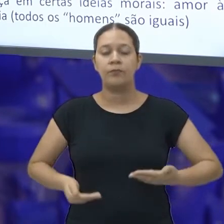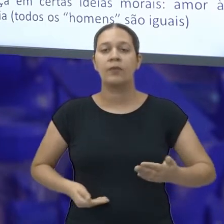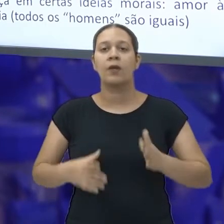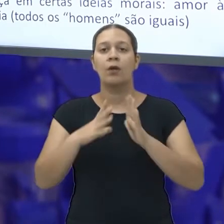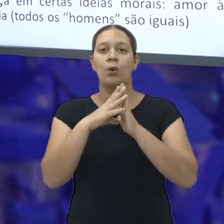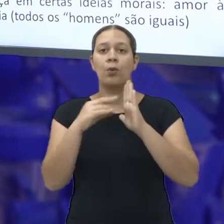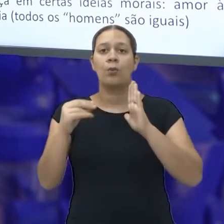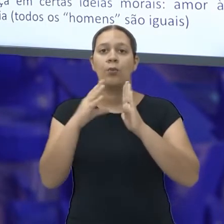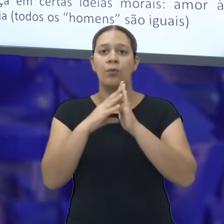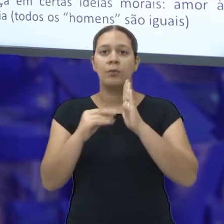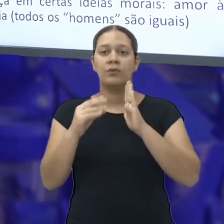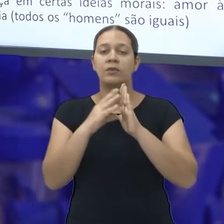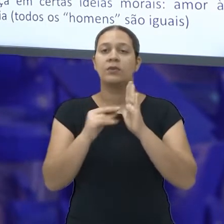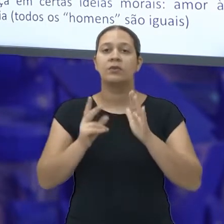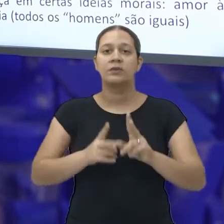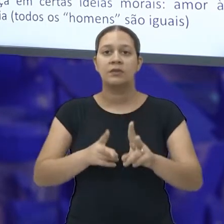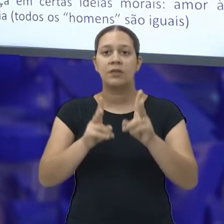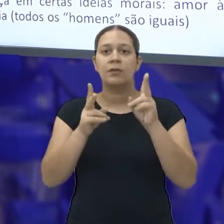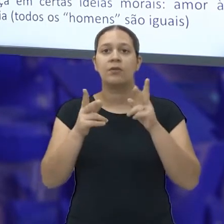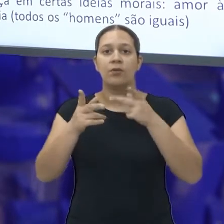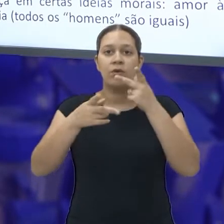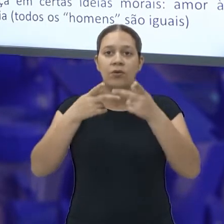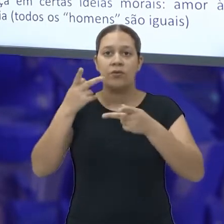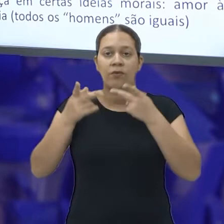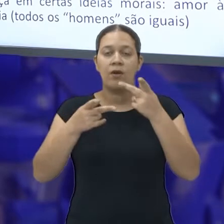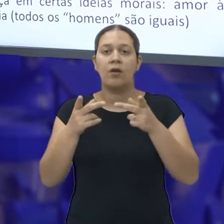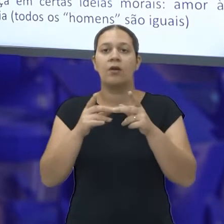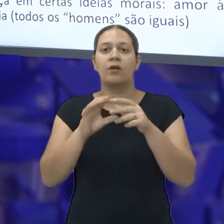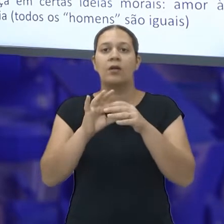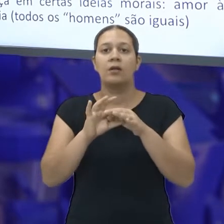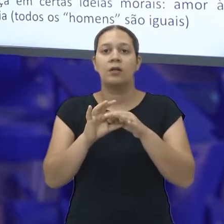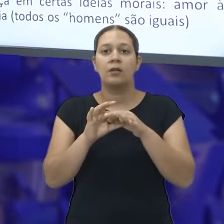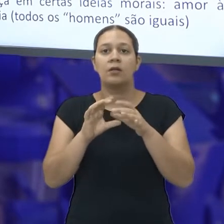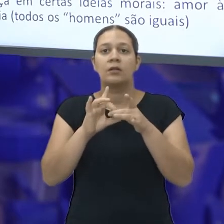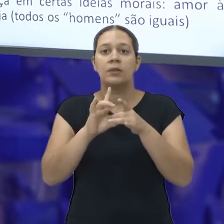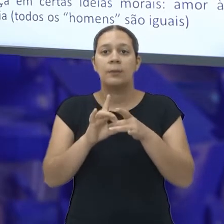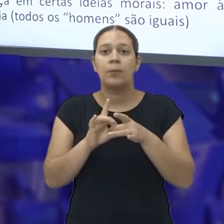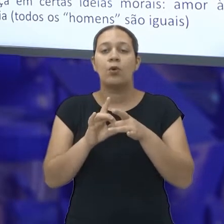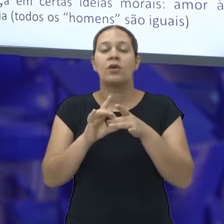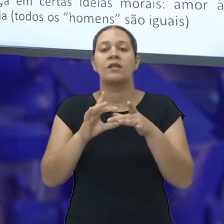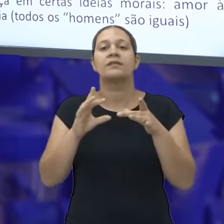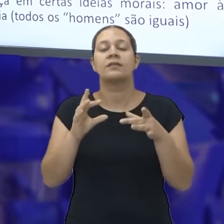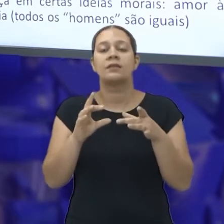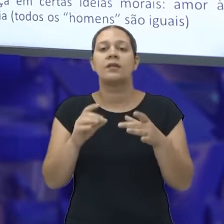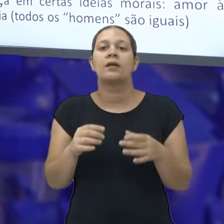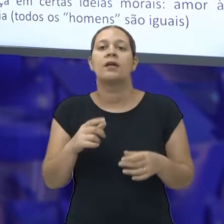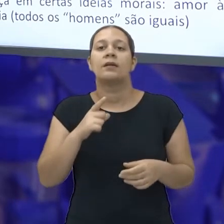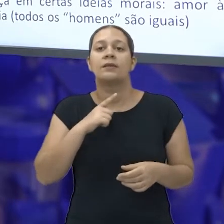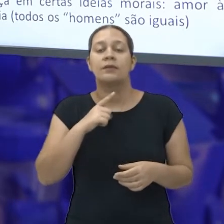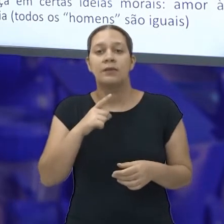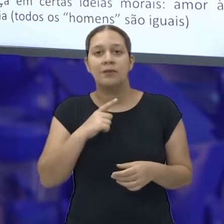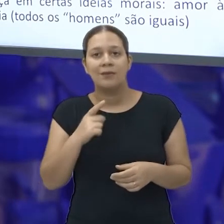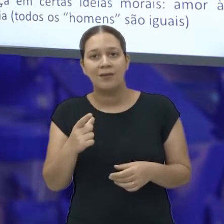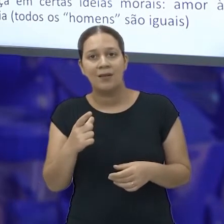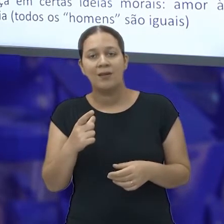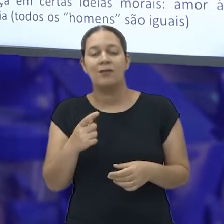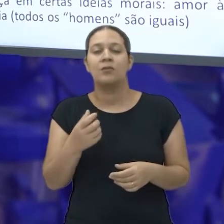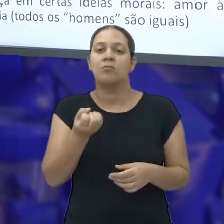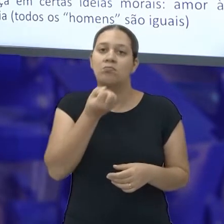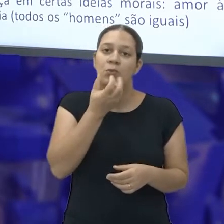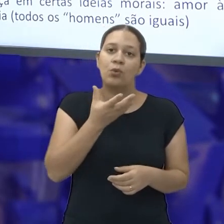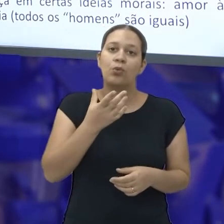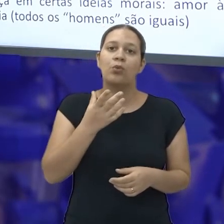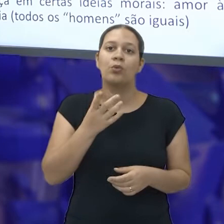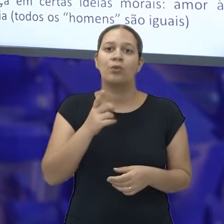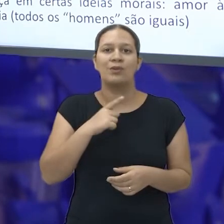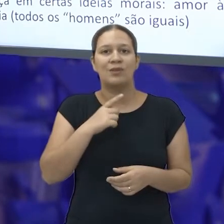modelo que é sempre falado, esse da democracia ateniense, que ele tem as suas vantagens e tem as desvantagens. Mas